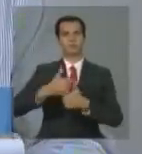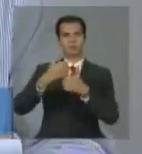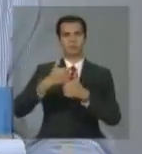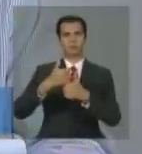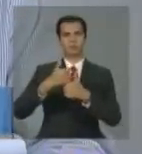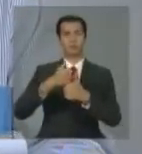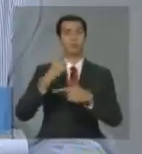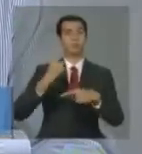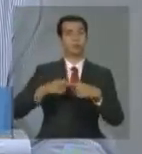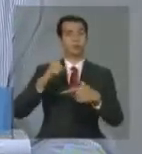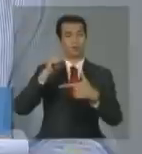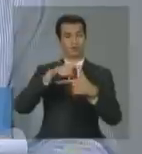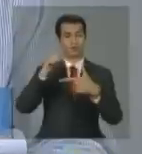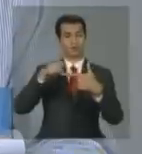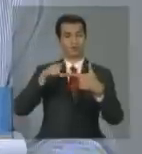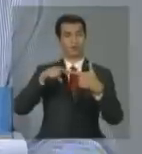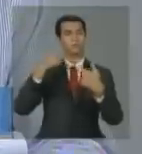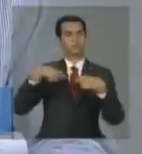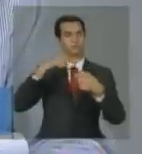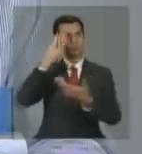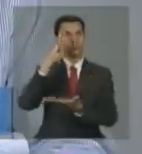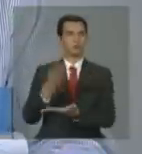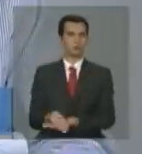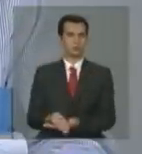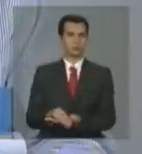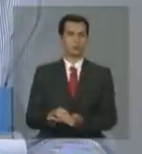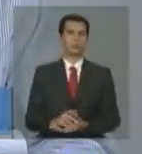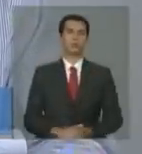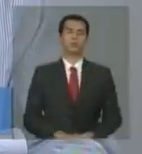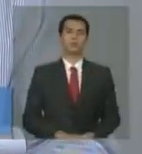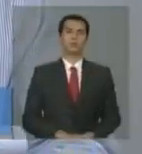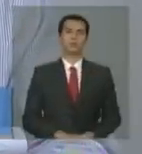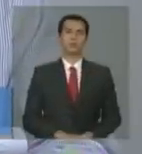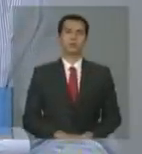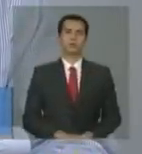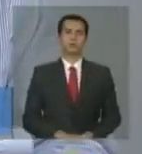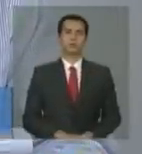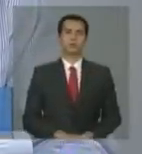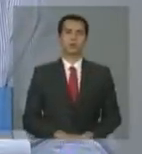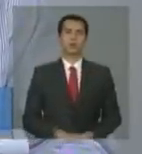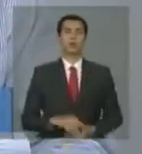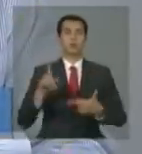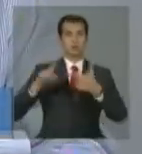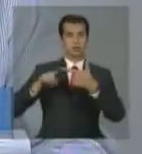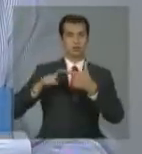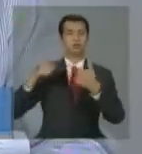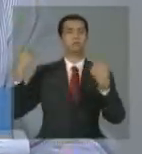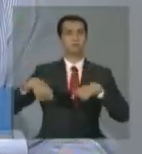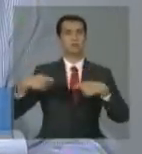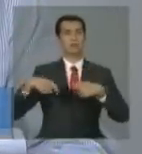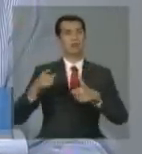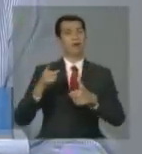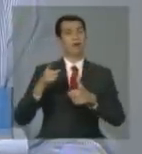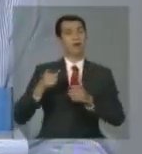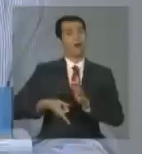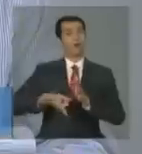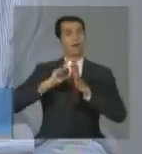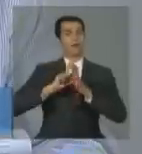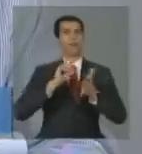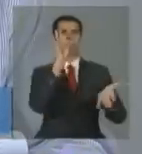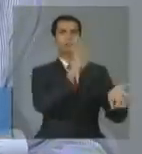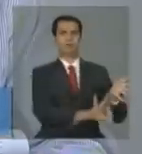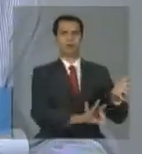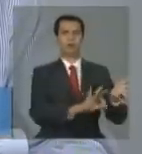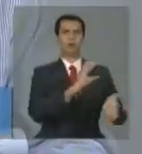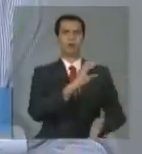confiança dele. E ao indicar esse adjunto, ele tem que estar cadastrado no CadSuas também. Esse adjunto. O